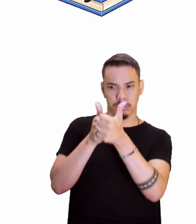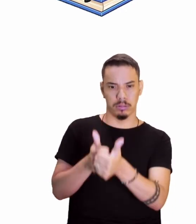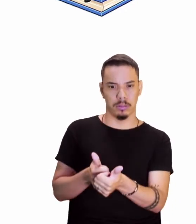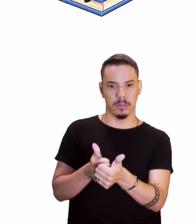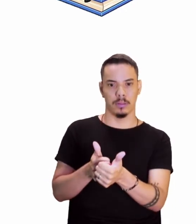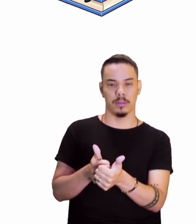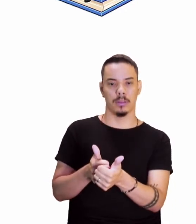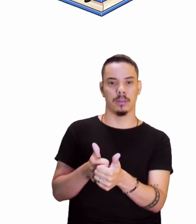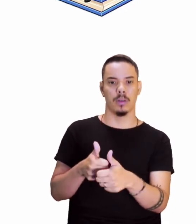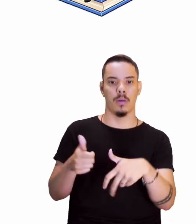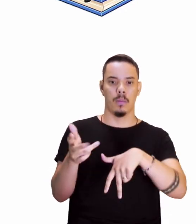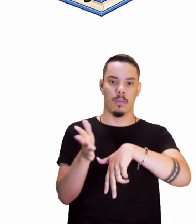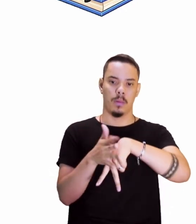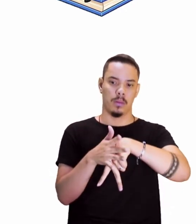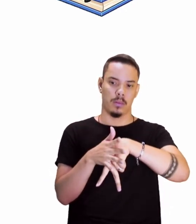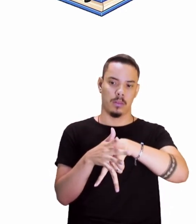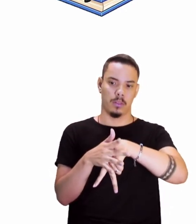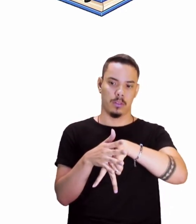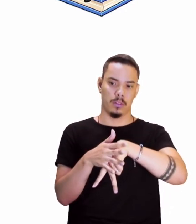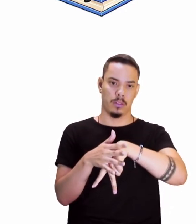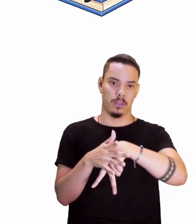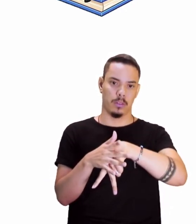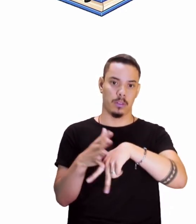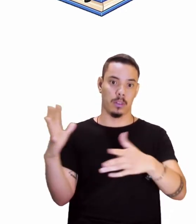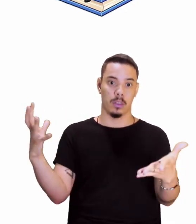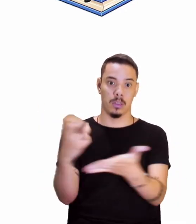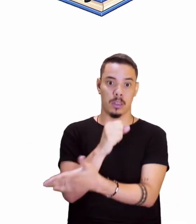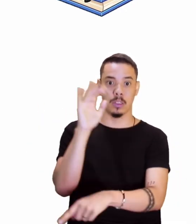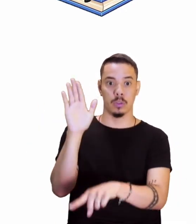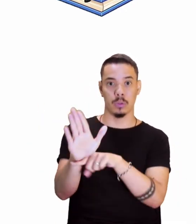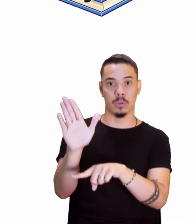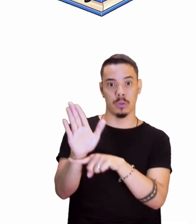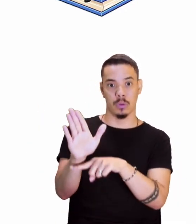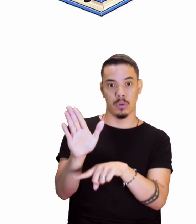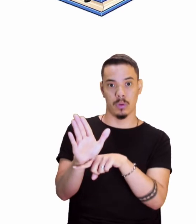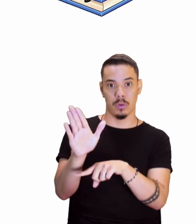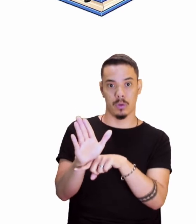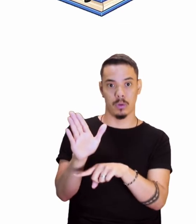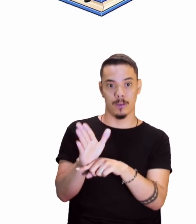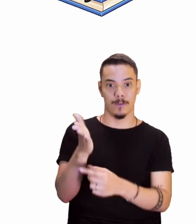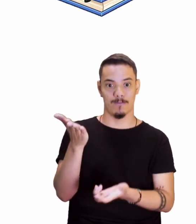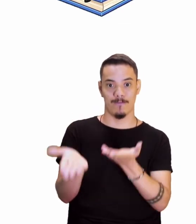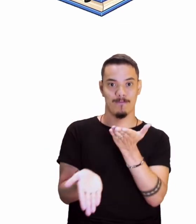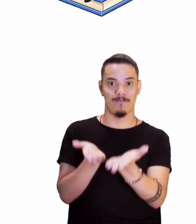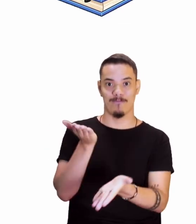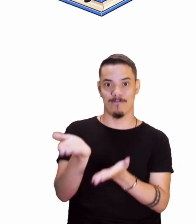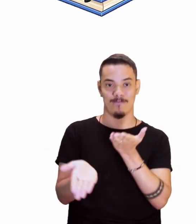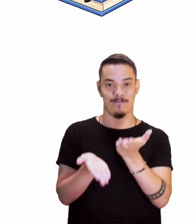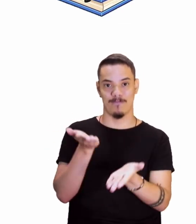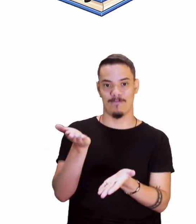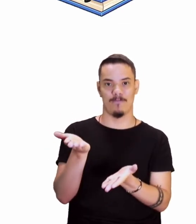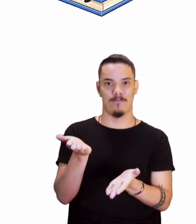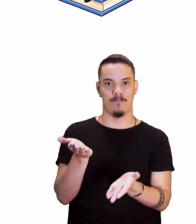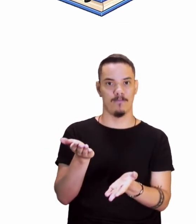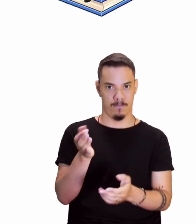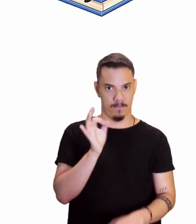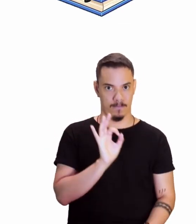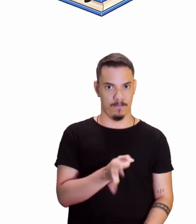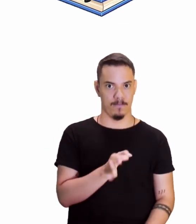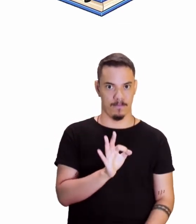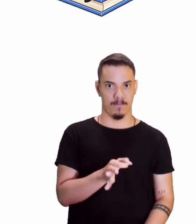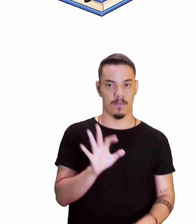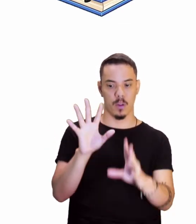médico socorreu o paciente. O médico amparou o